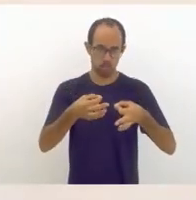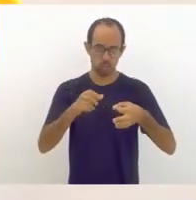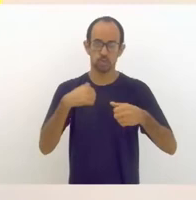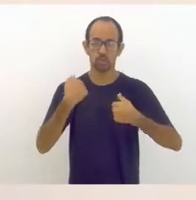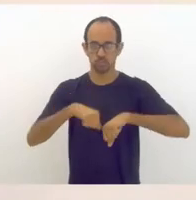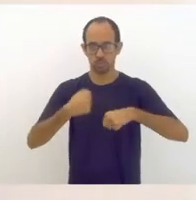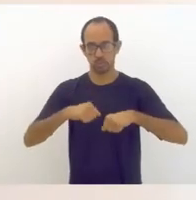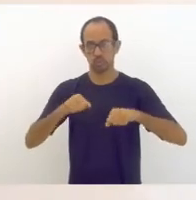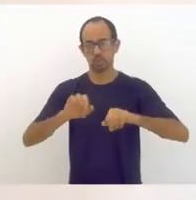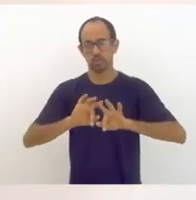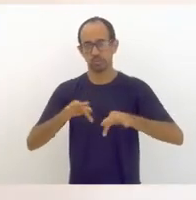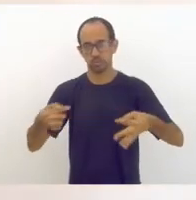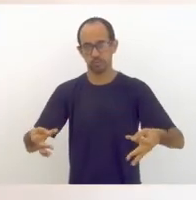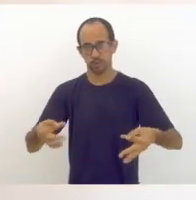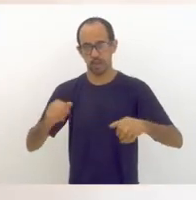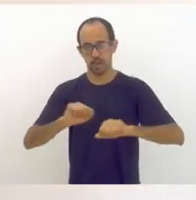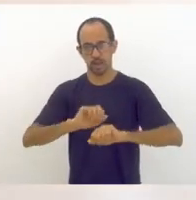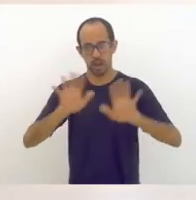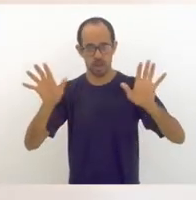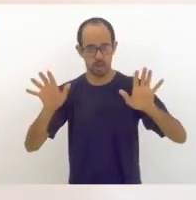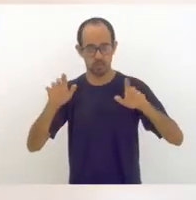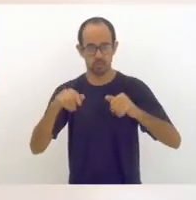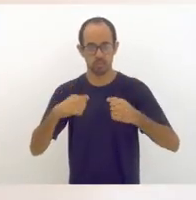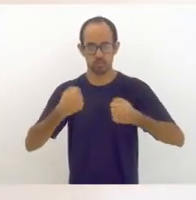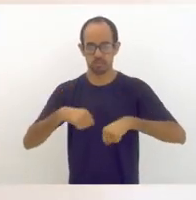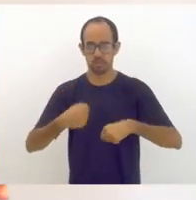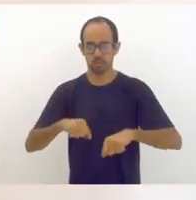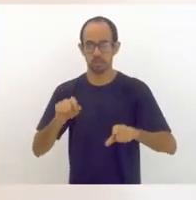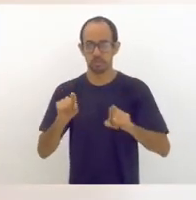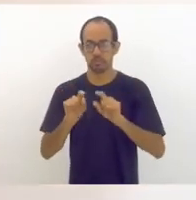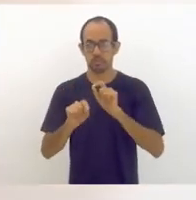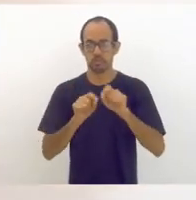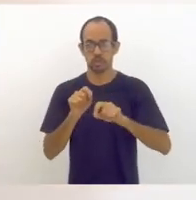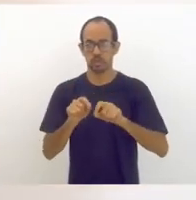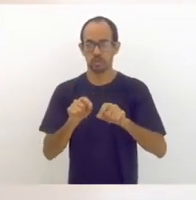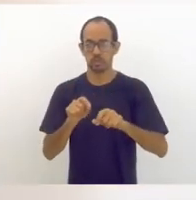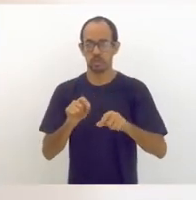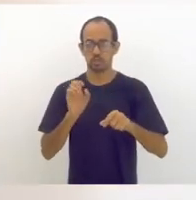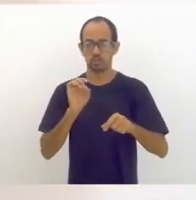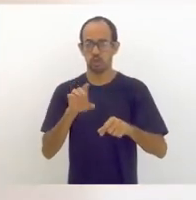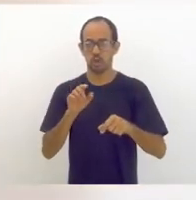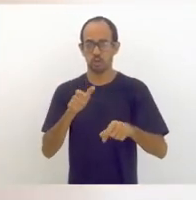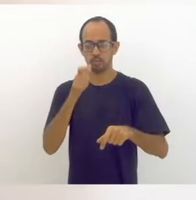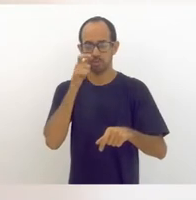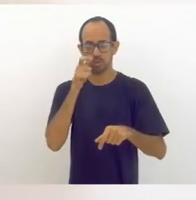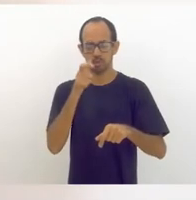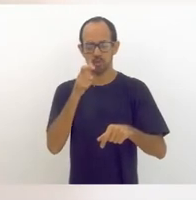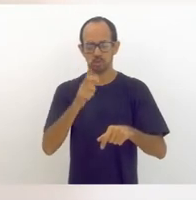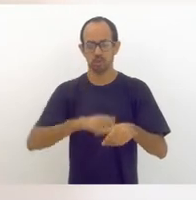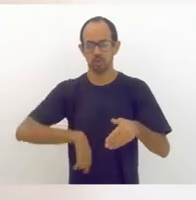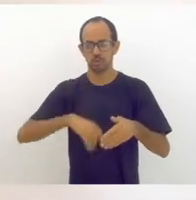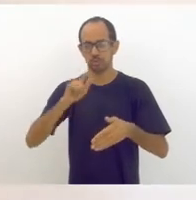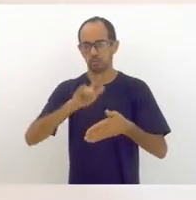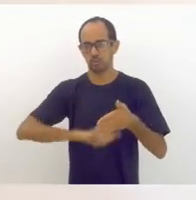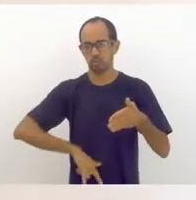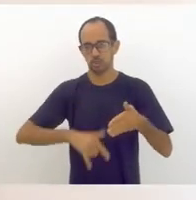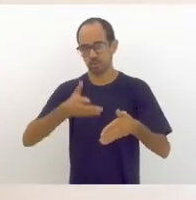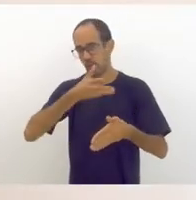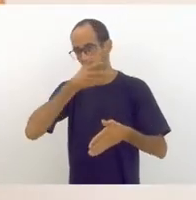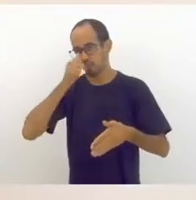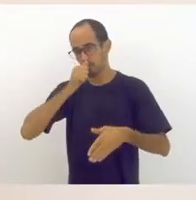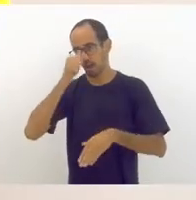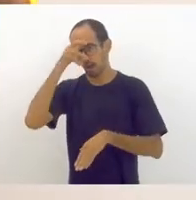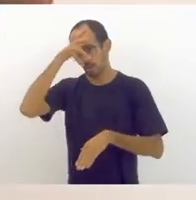simplificar, transparência. Nós temos que parar de ter só o viés de... documentários como Salvando a Amazônia, A Lei